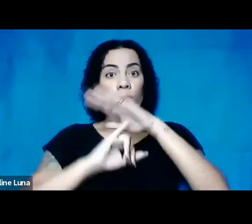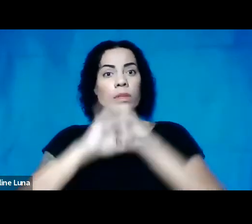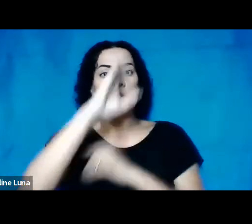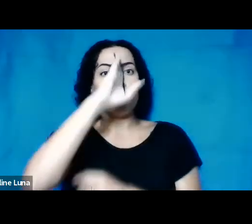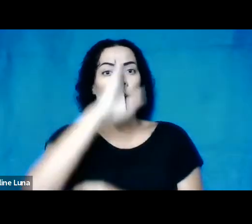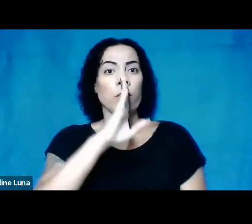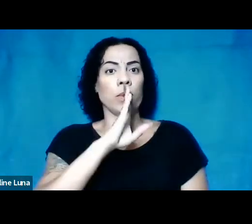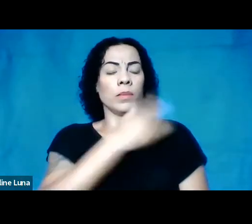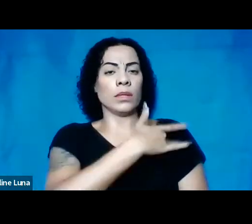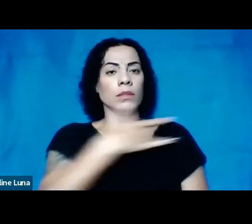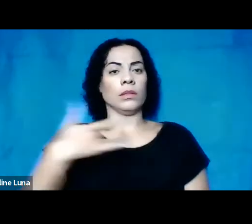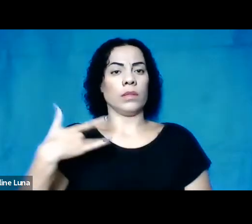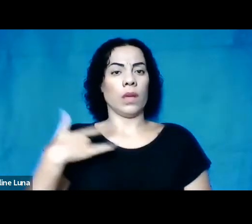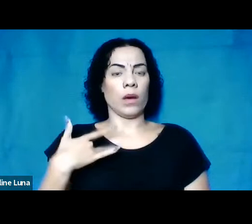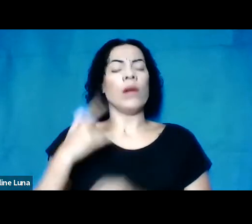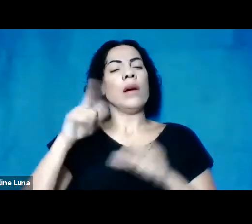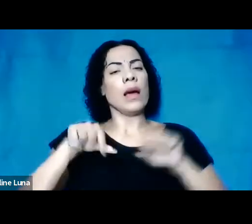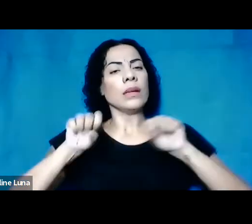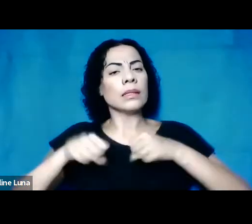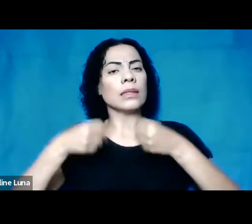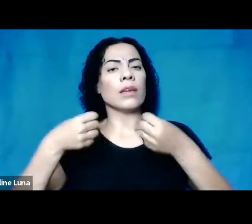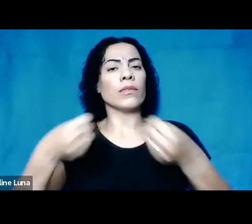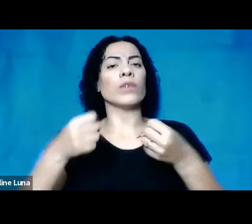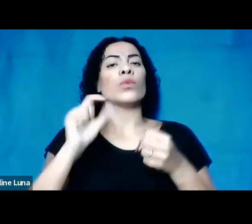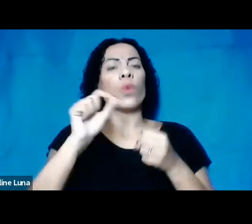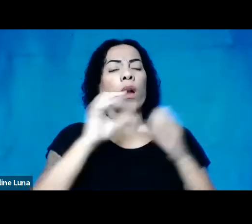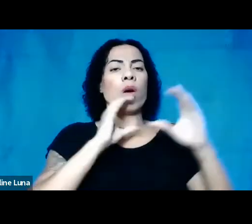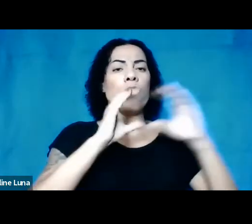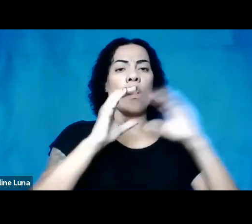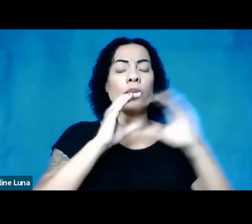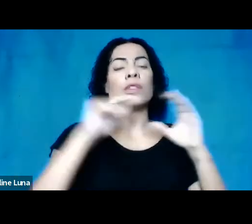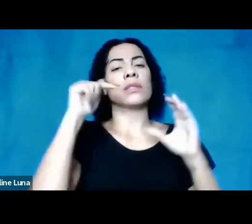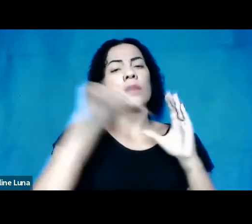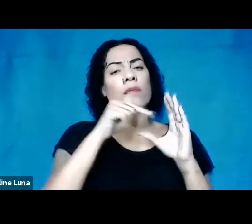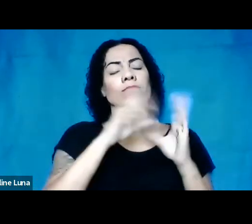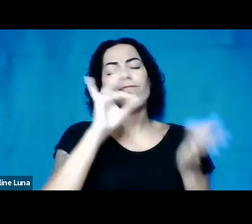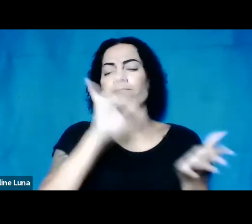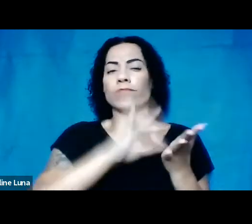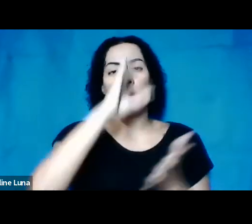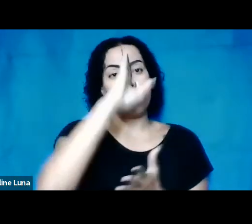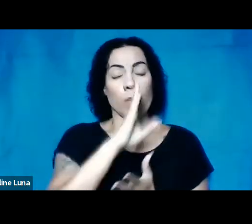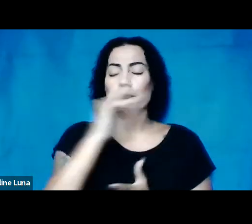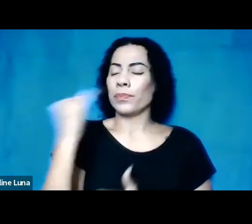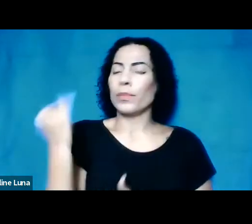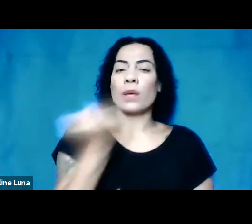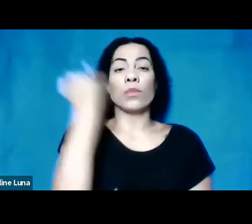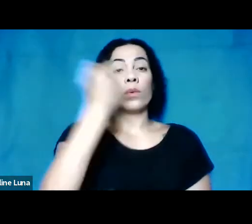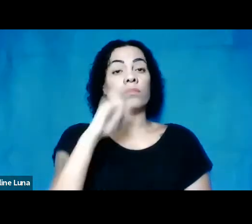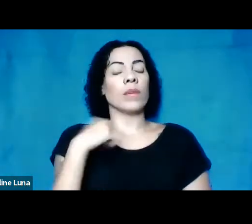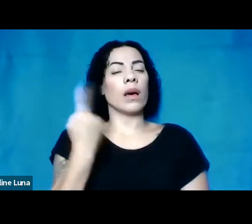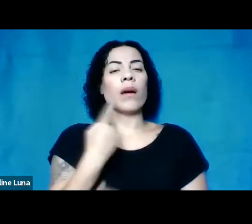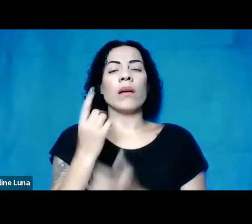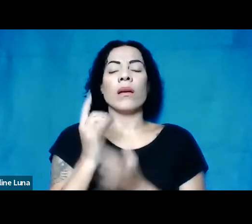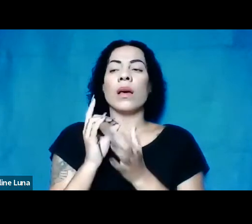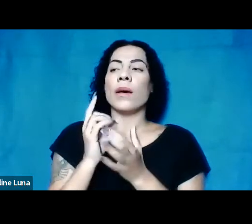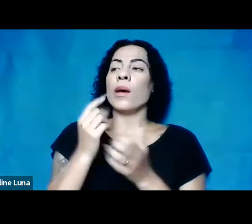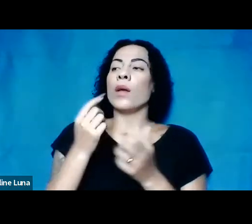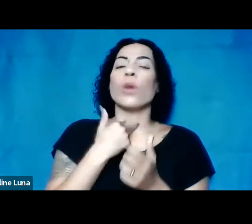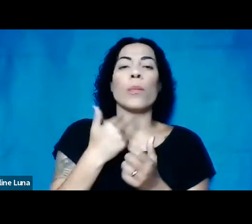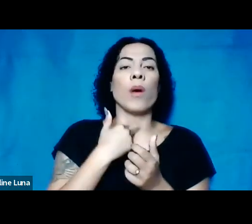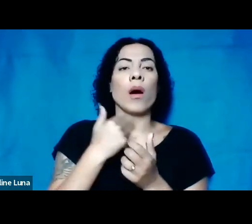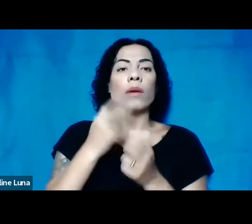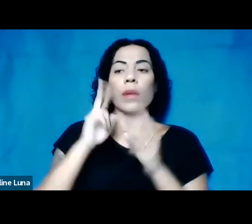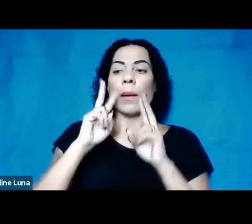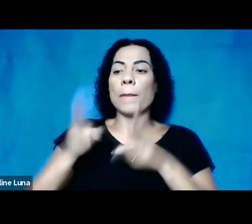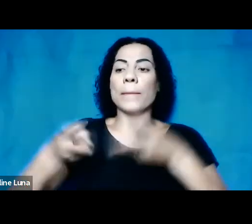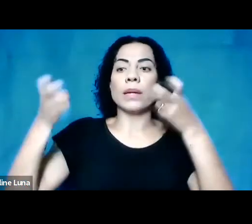saúde, como defensoras e defensores de uma comunicação pública, né? É fundamental que a gente não deixe de reconhecer situações que